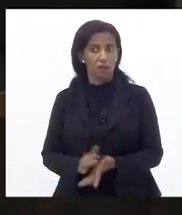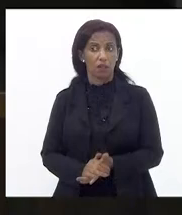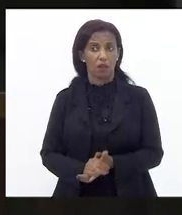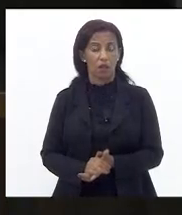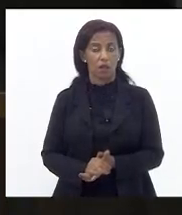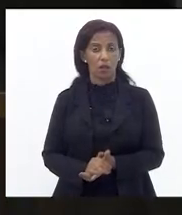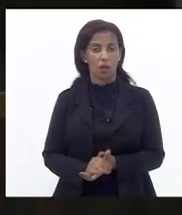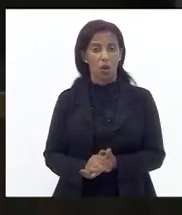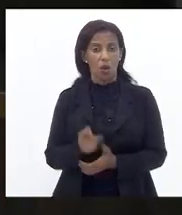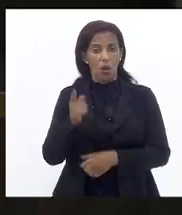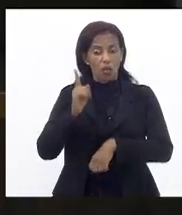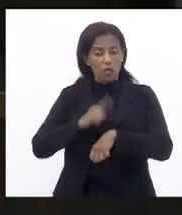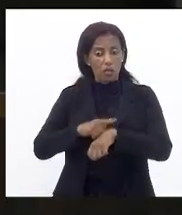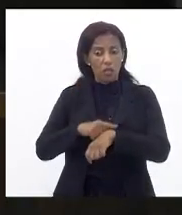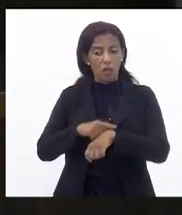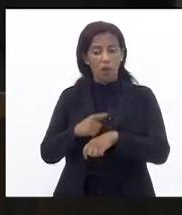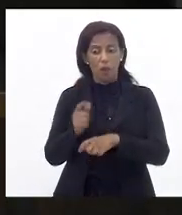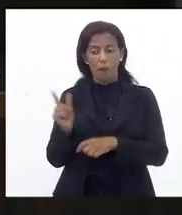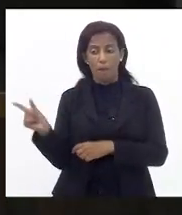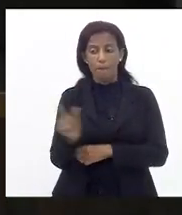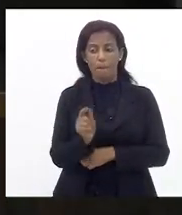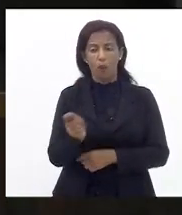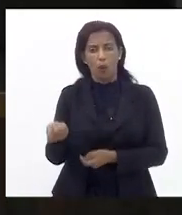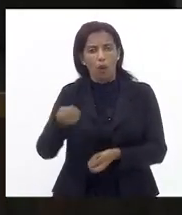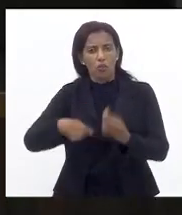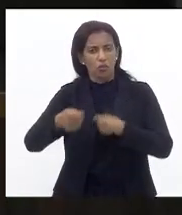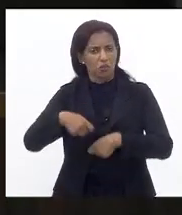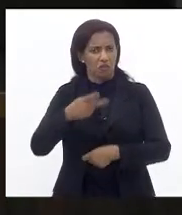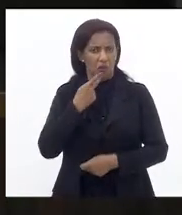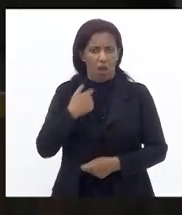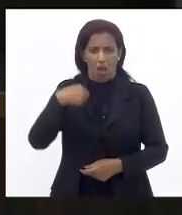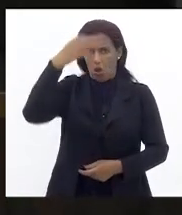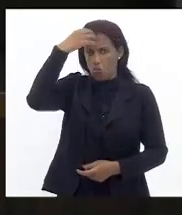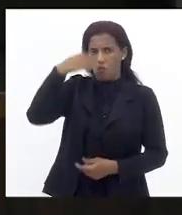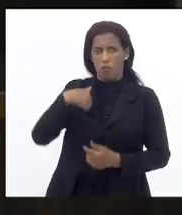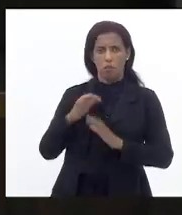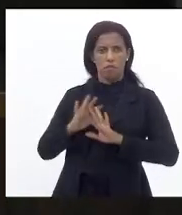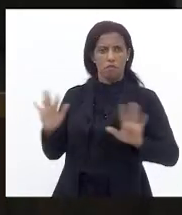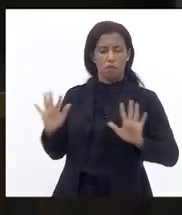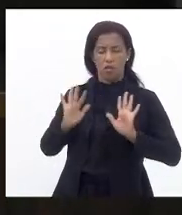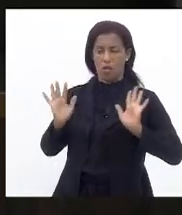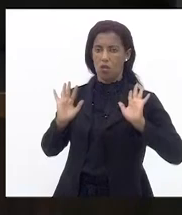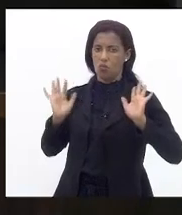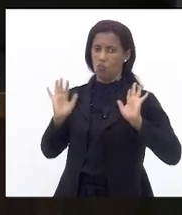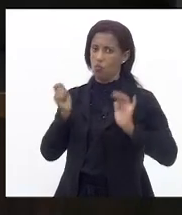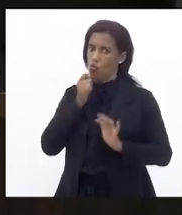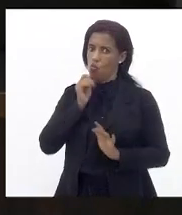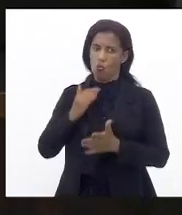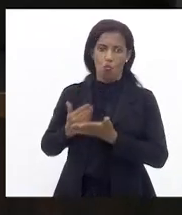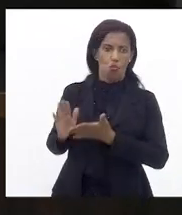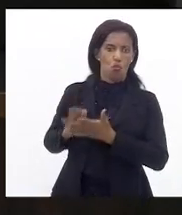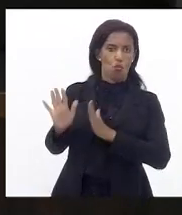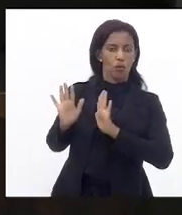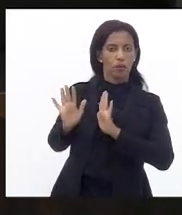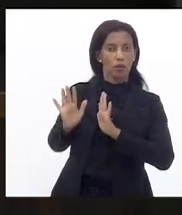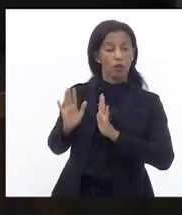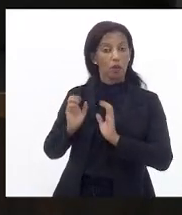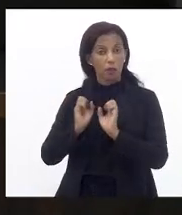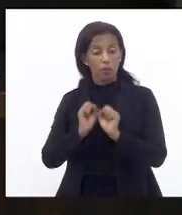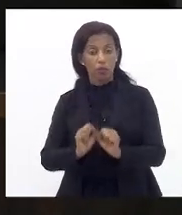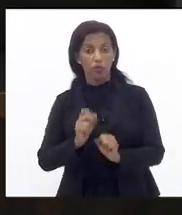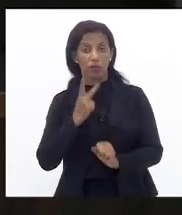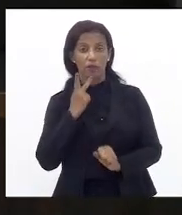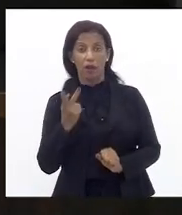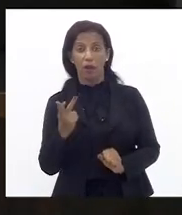Pouca pouco tempo de administração dizer a culpa não é minha eu não pude e ele